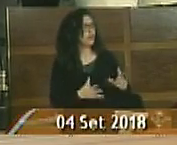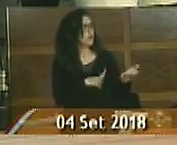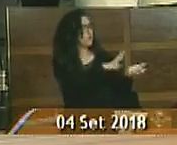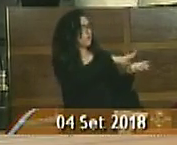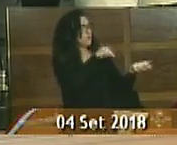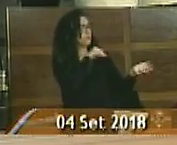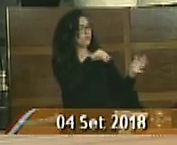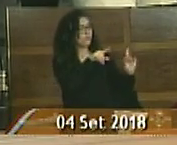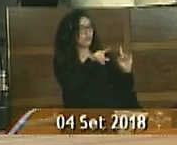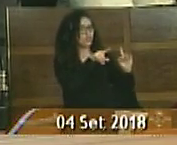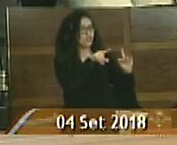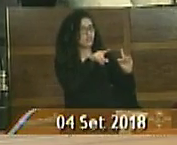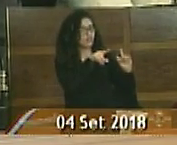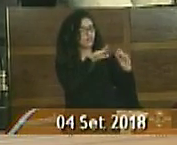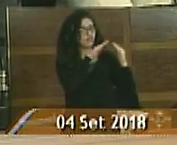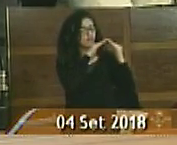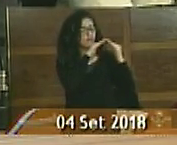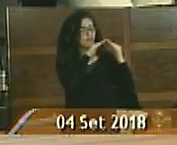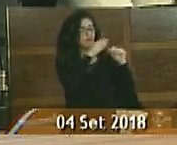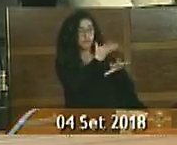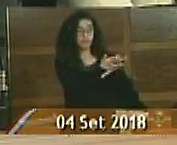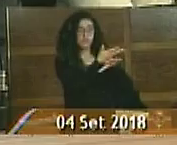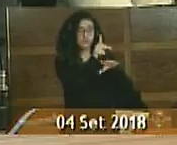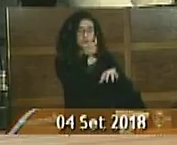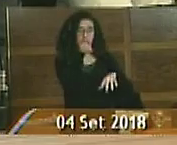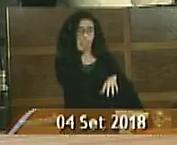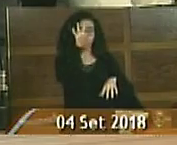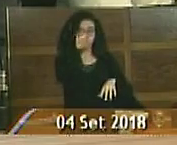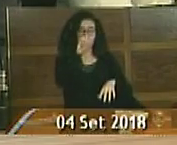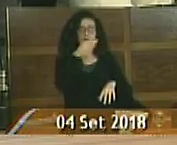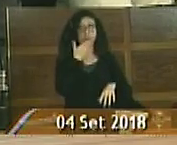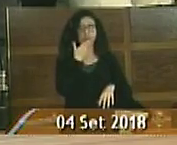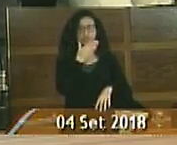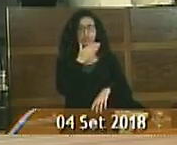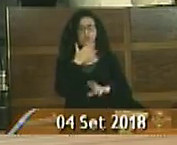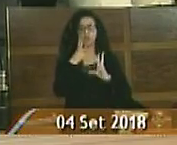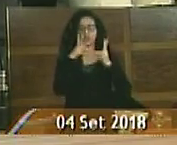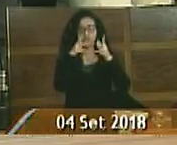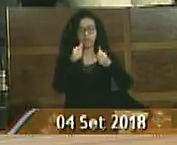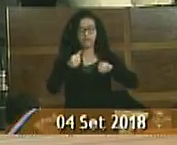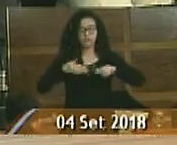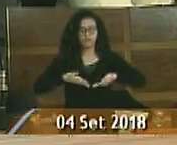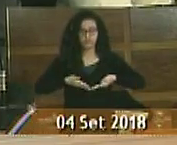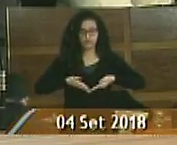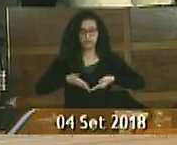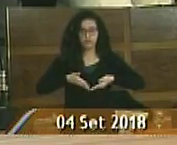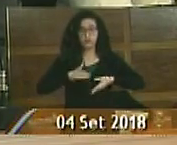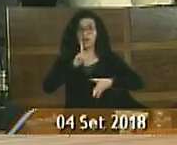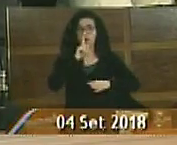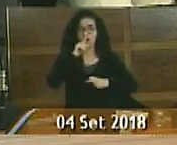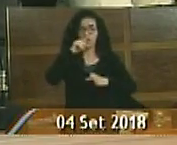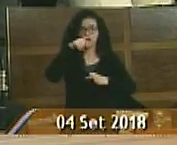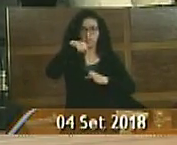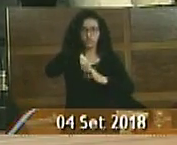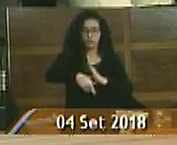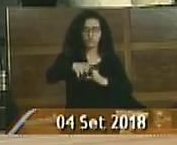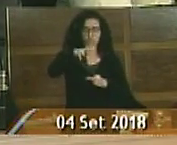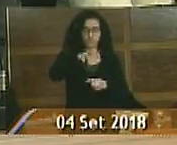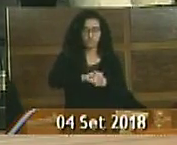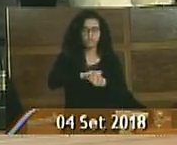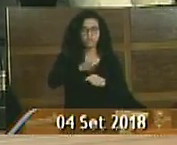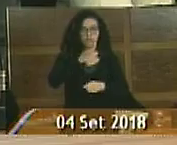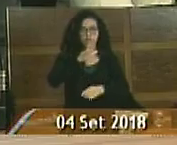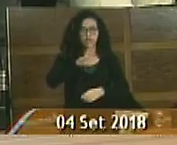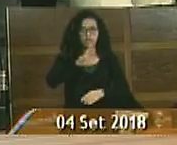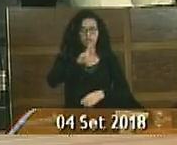Porto, centro da cidade. Indicação 2464, limpeza da galeria de esgoto da rua Ilha da Samambaia, bairro Praia da